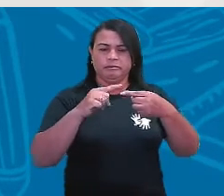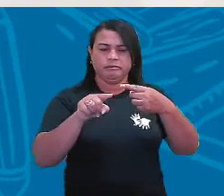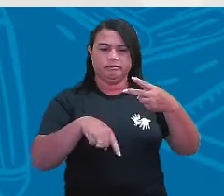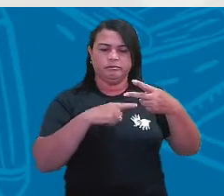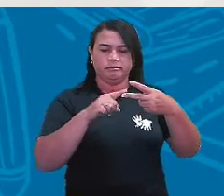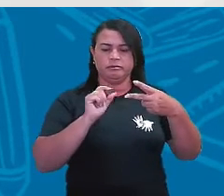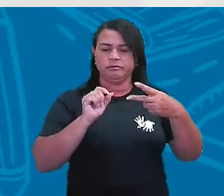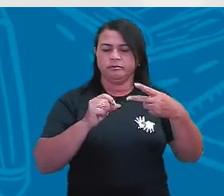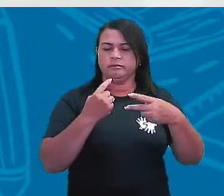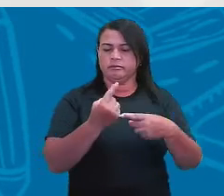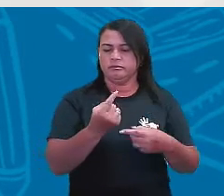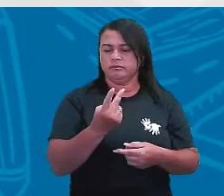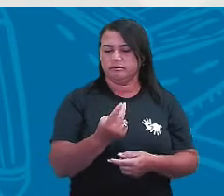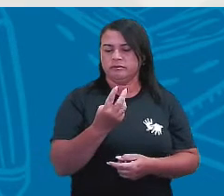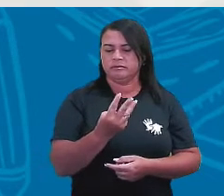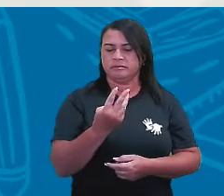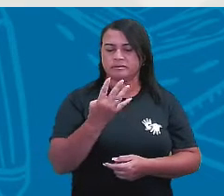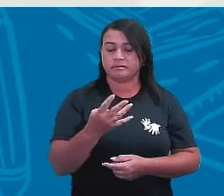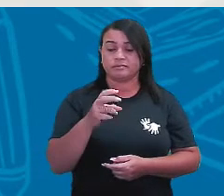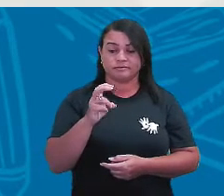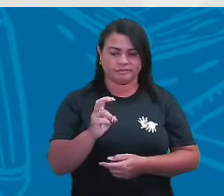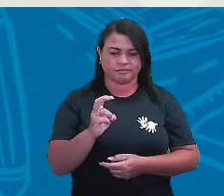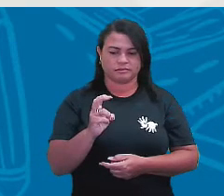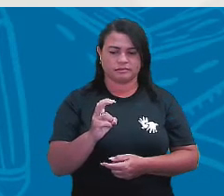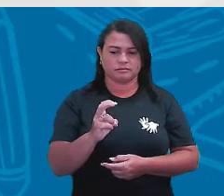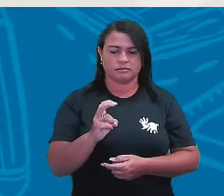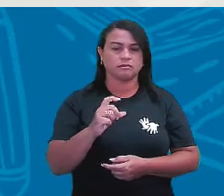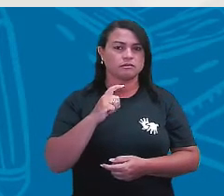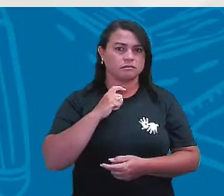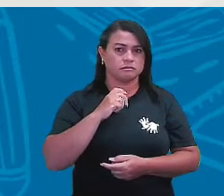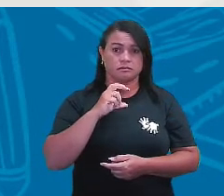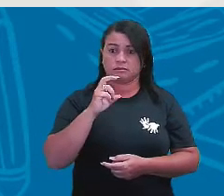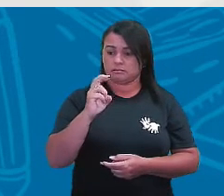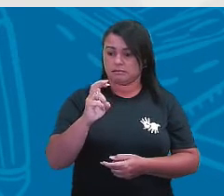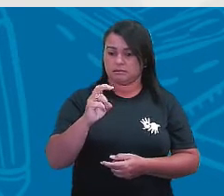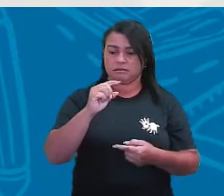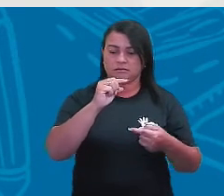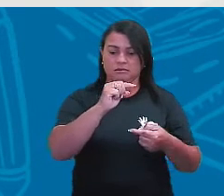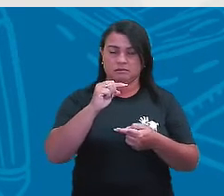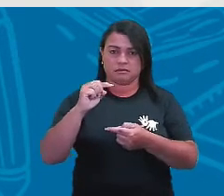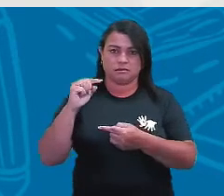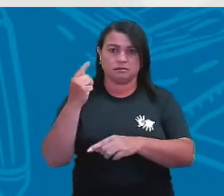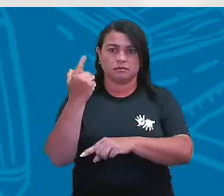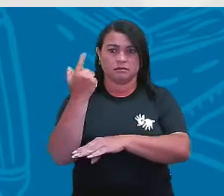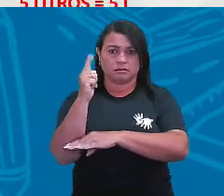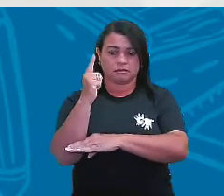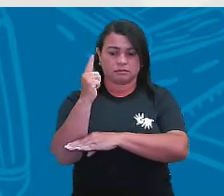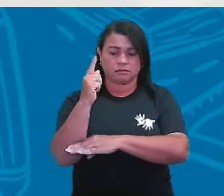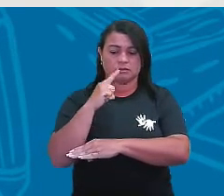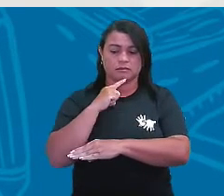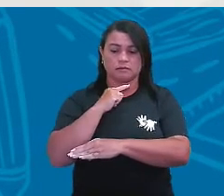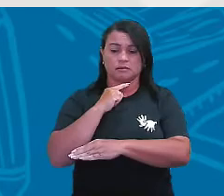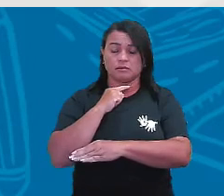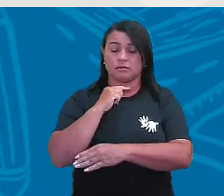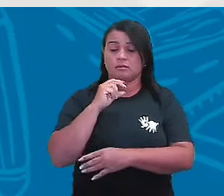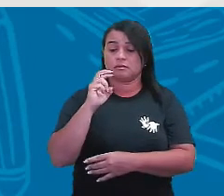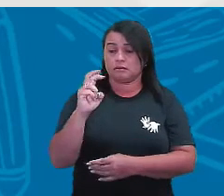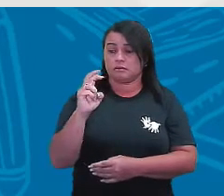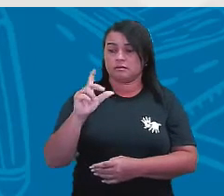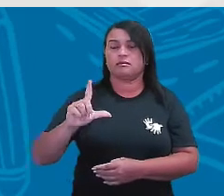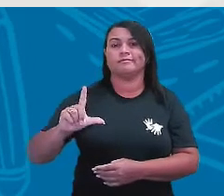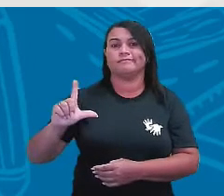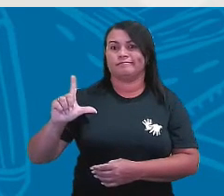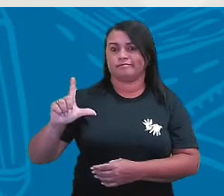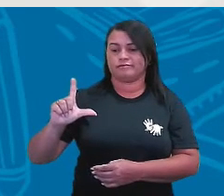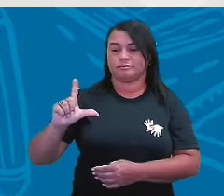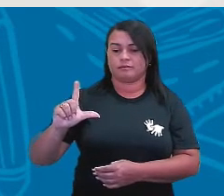ter 1, 2, 3, 4, 5. Tem 5 garrafinhas, cada uma de 1 litro. Então, eu vou ter 5 litros,